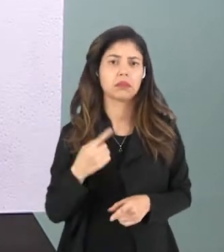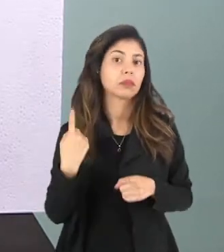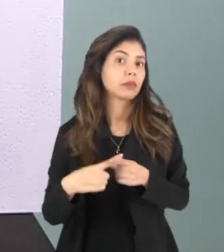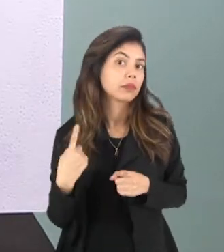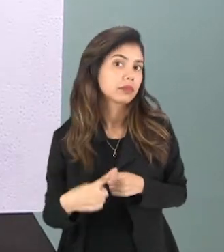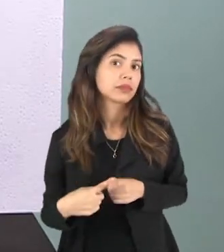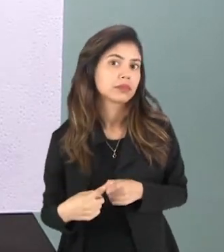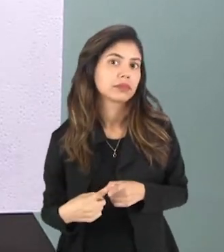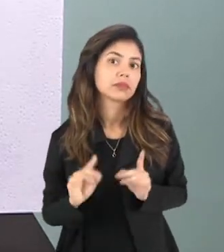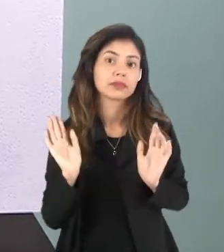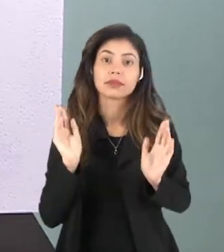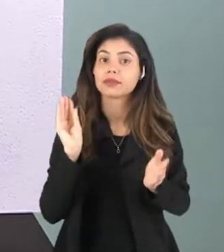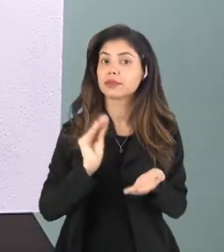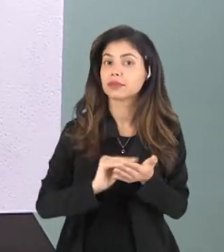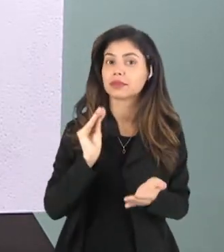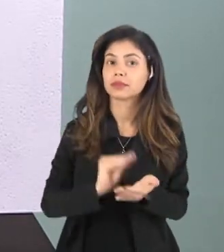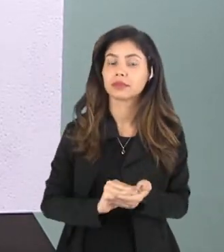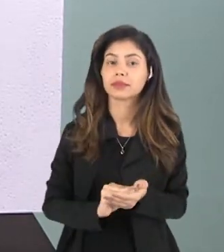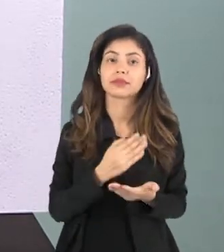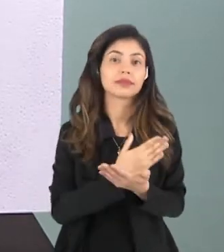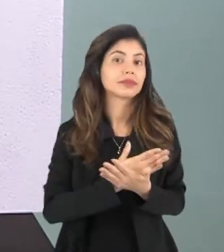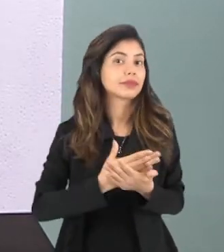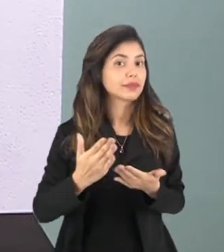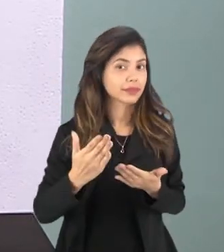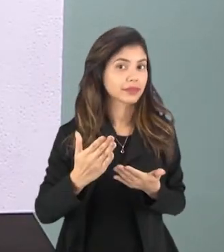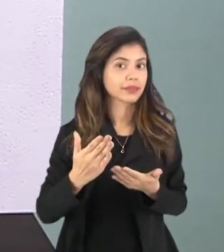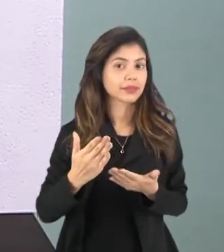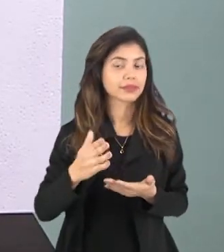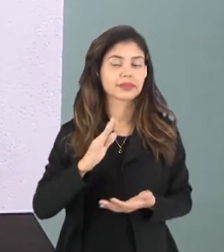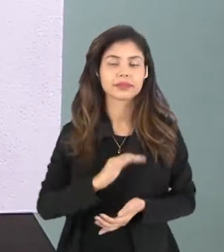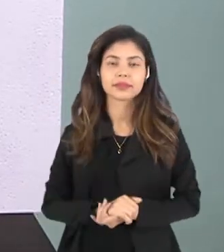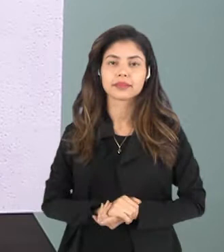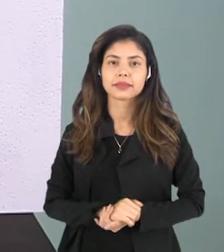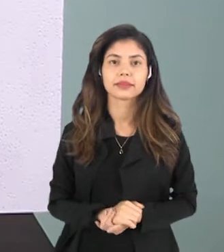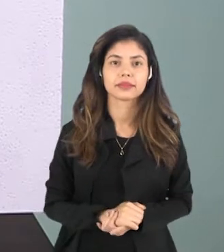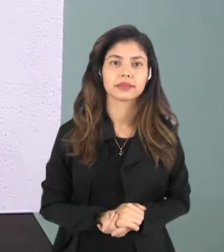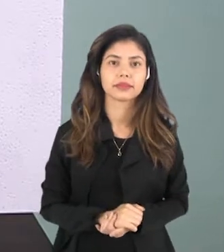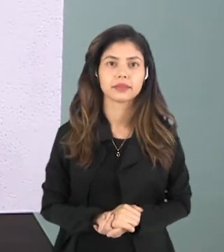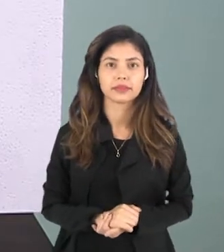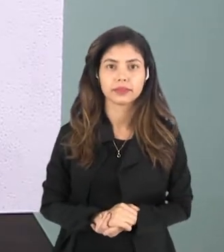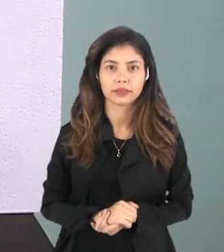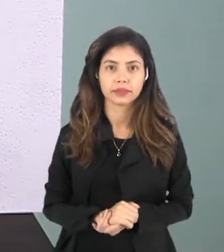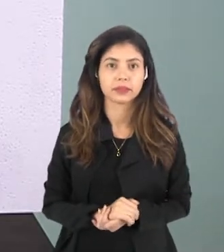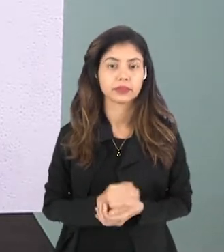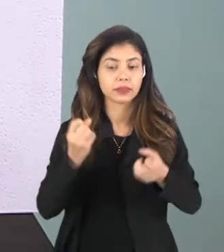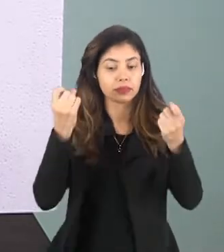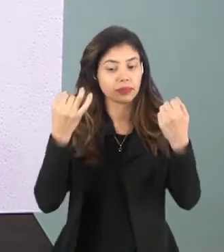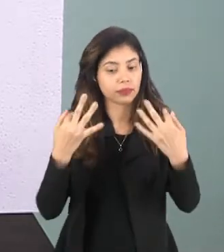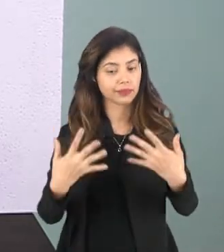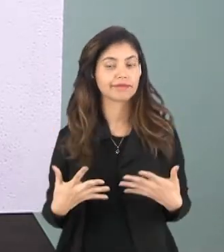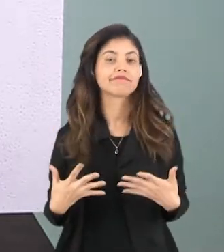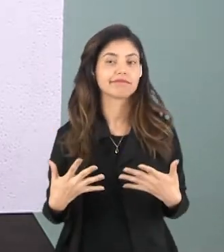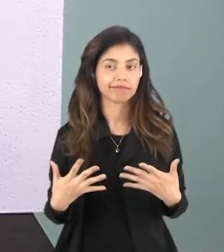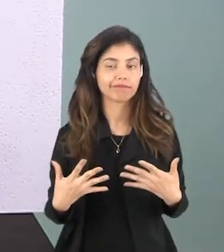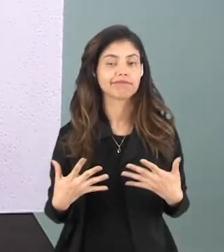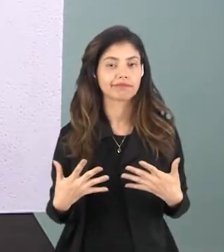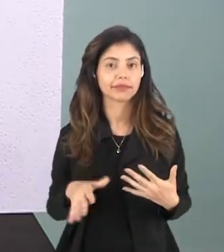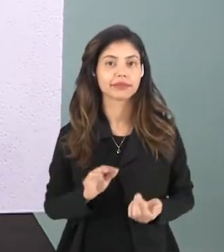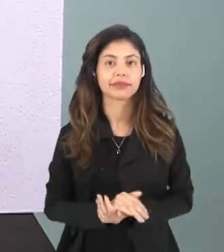porque porque faltou começo Faltou ou meio